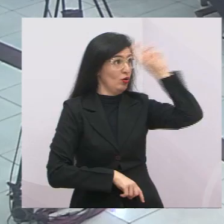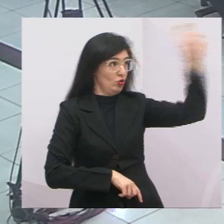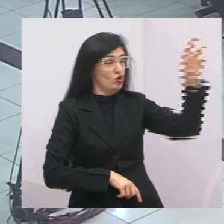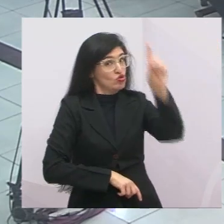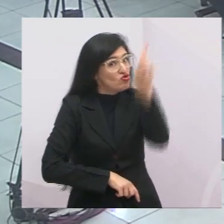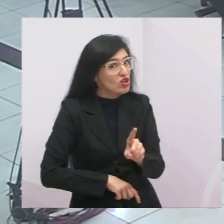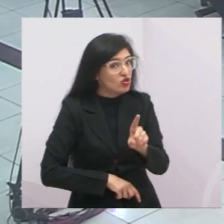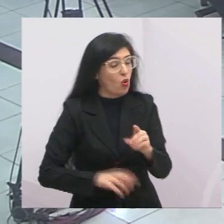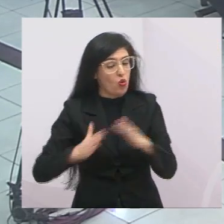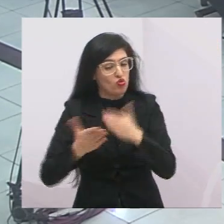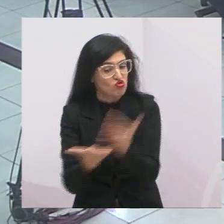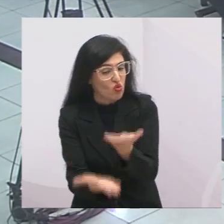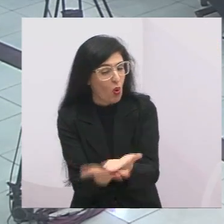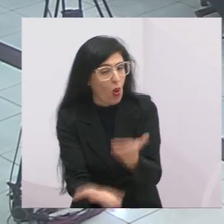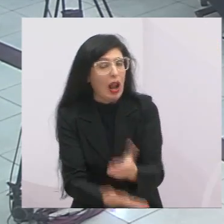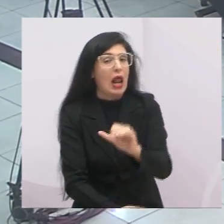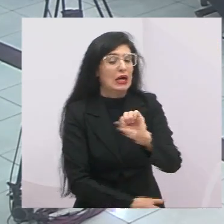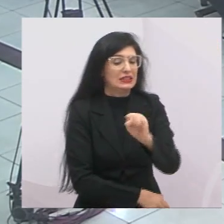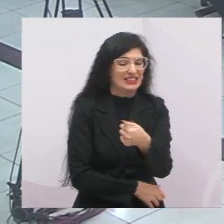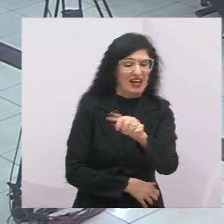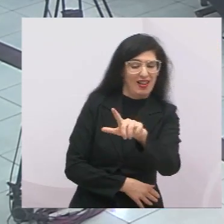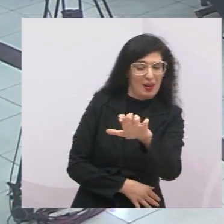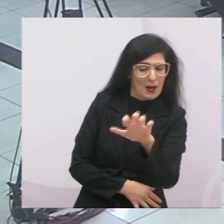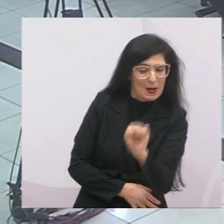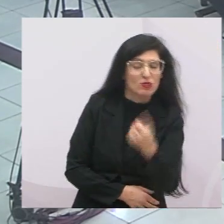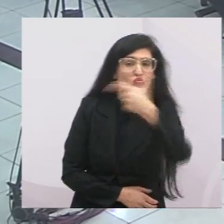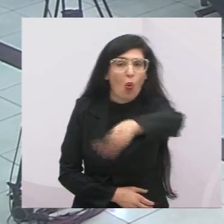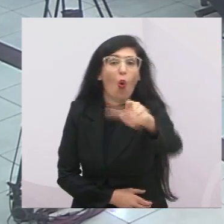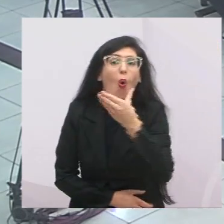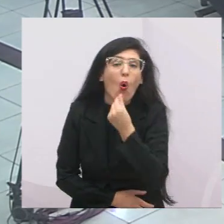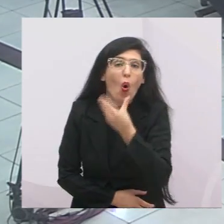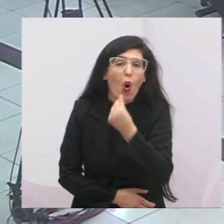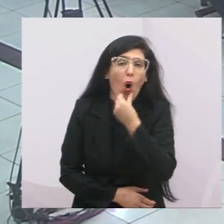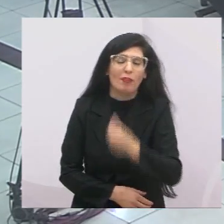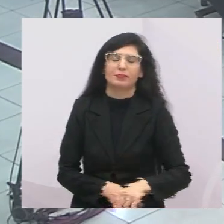bem-vindo a essa cidade, e reconhecendo esse trabalho